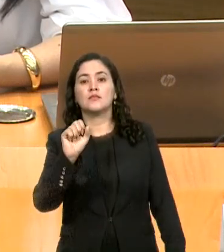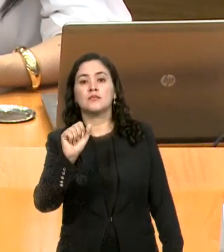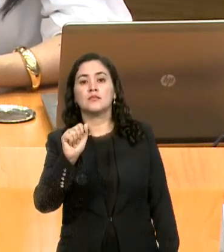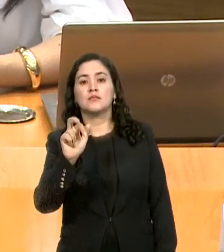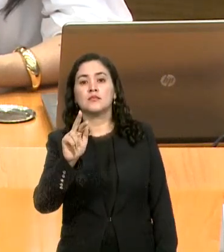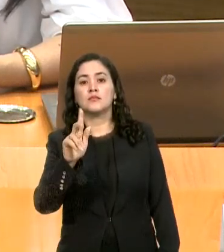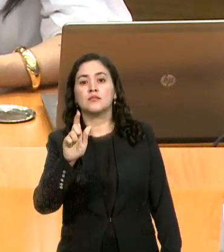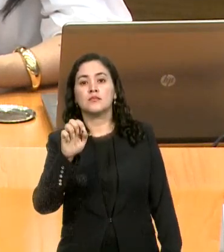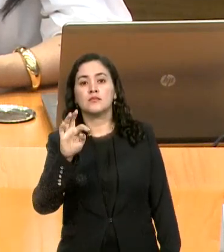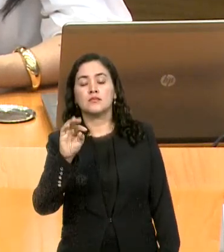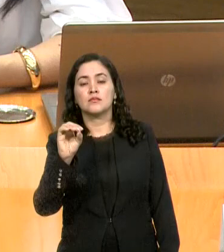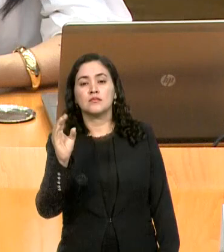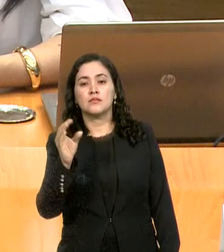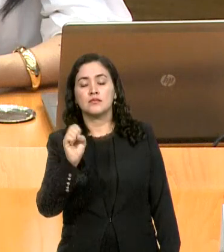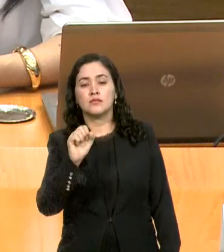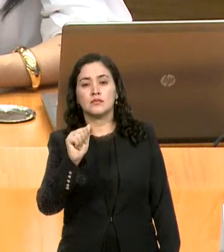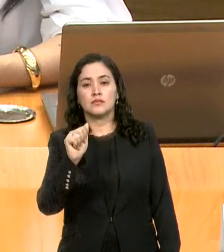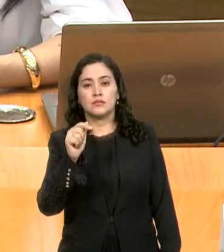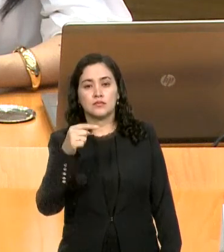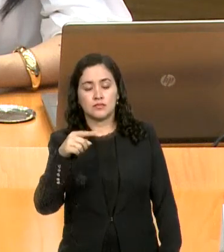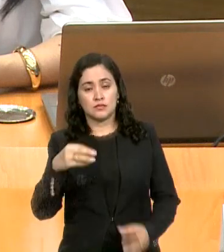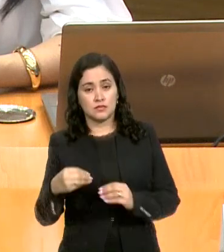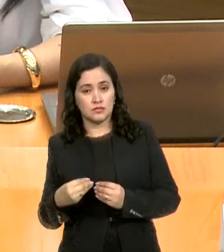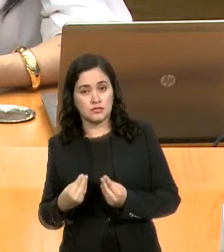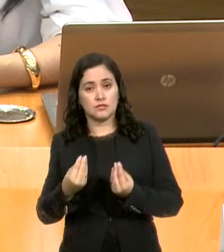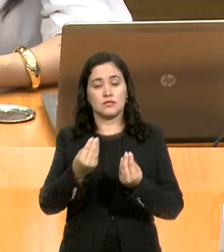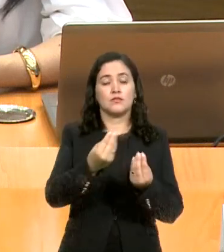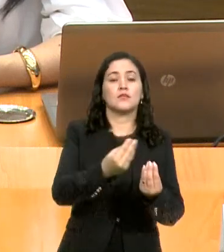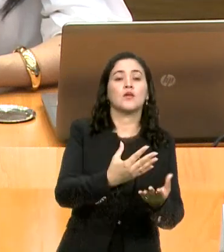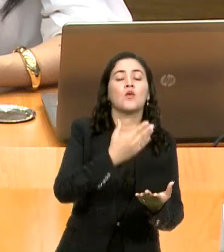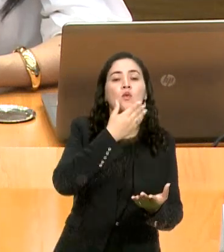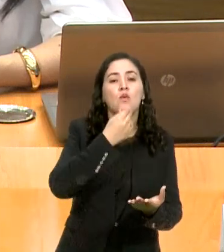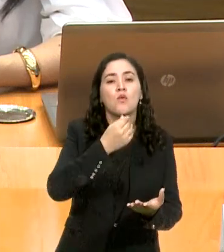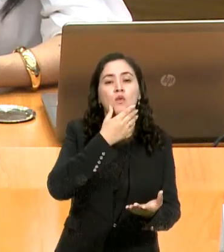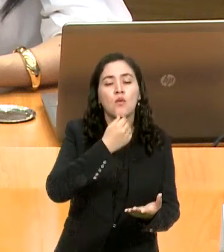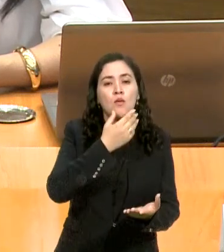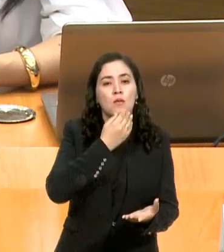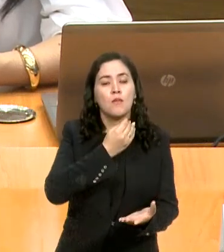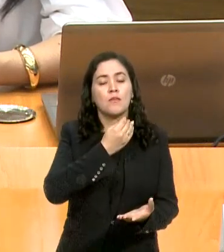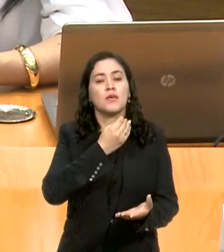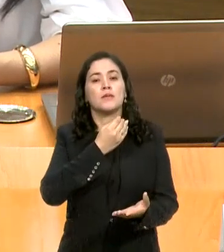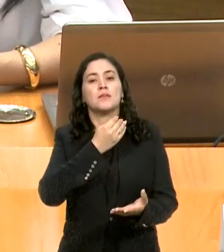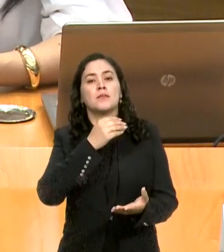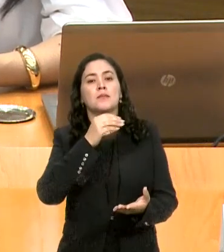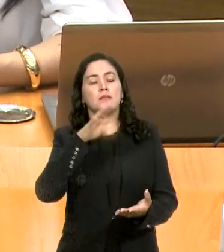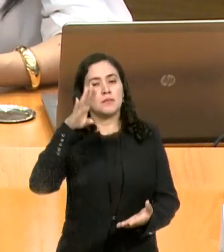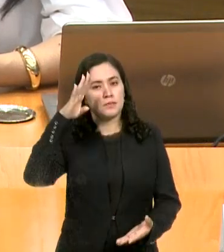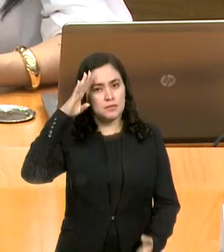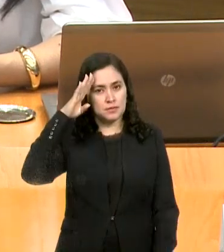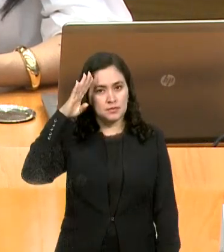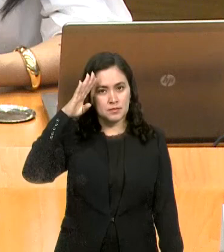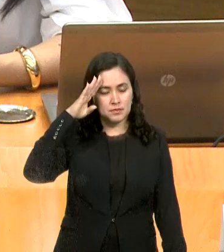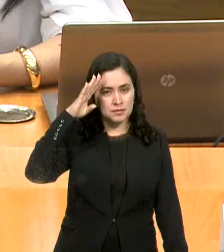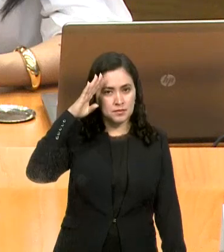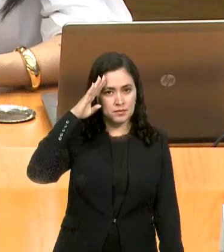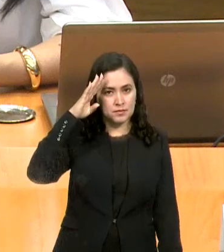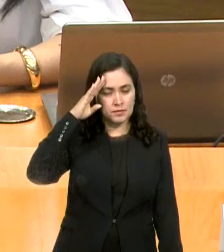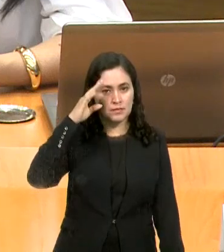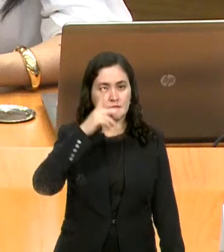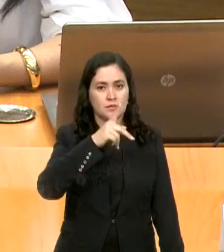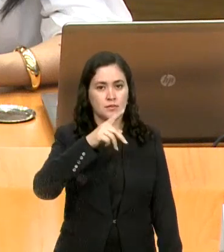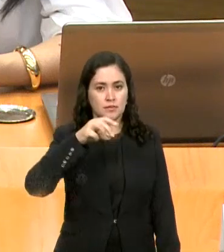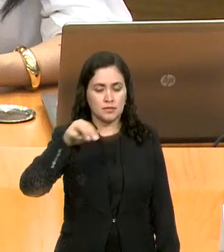ao soldado PM Lucas Silva Costa e da outras providências.